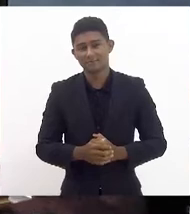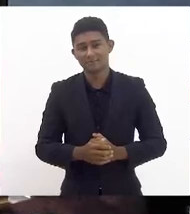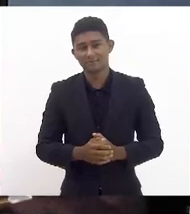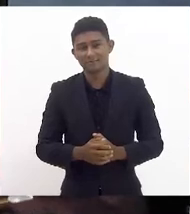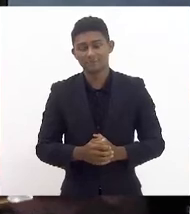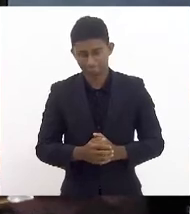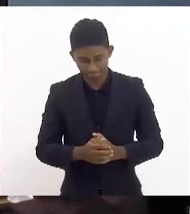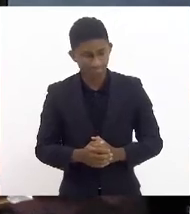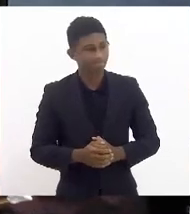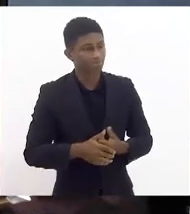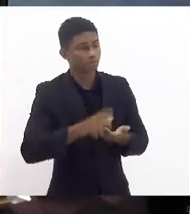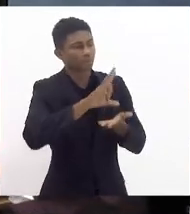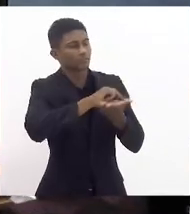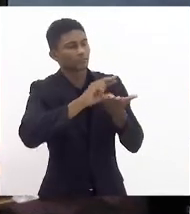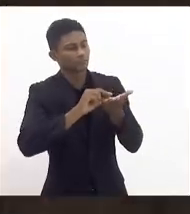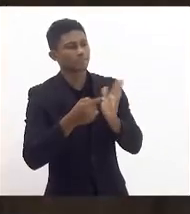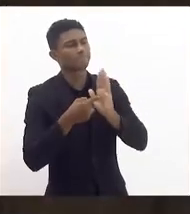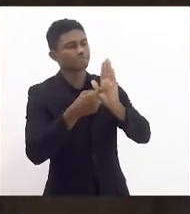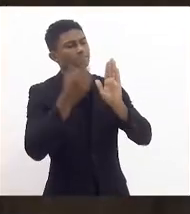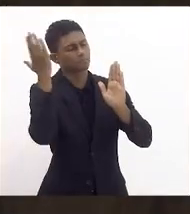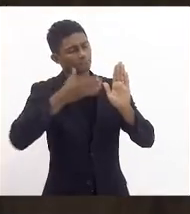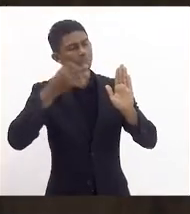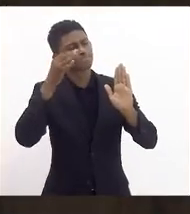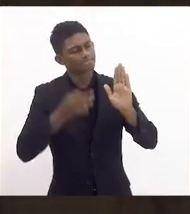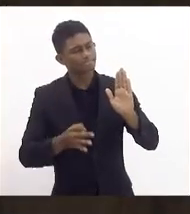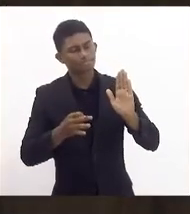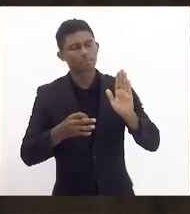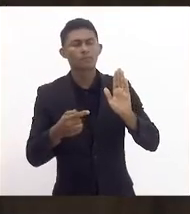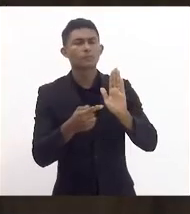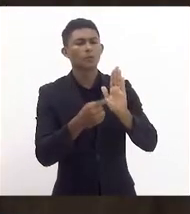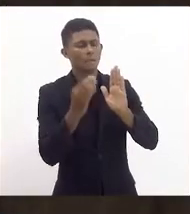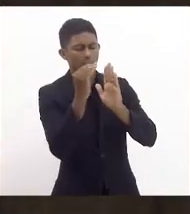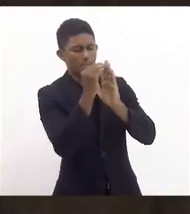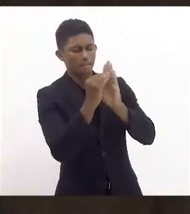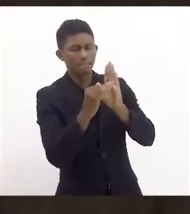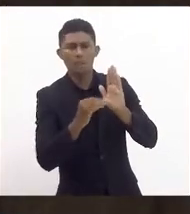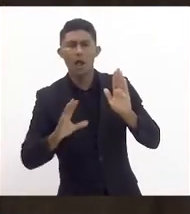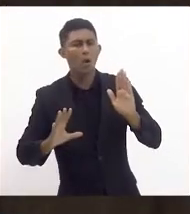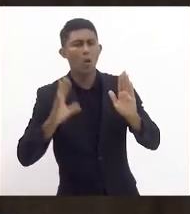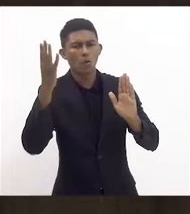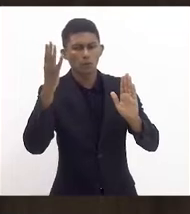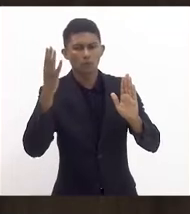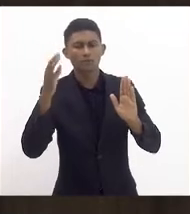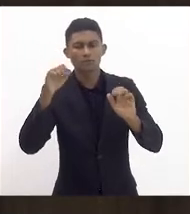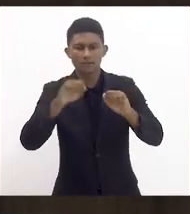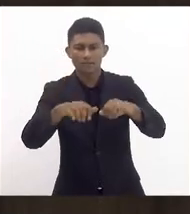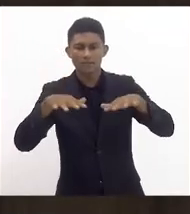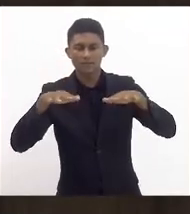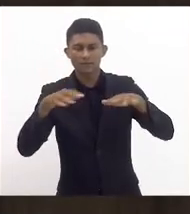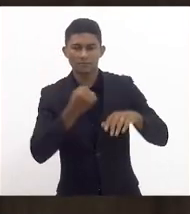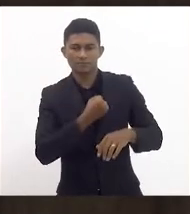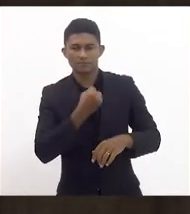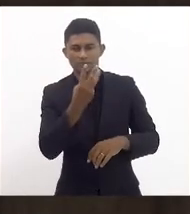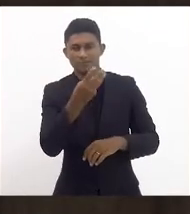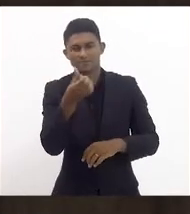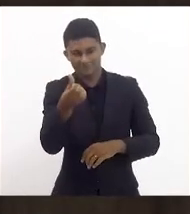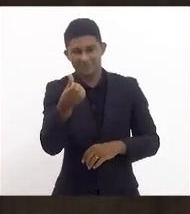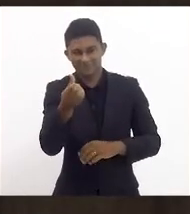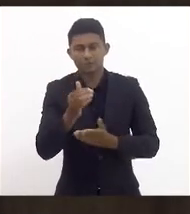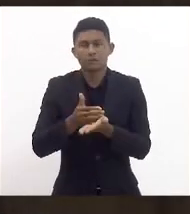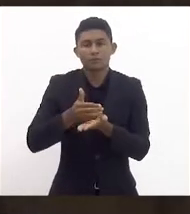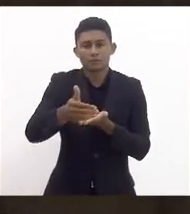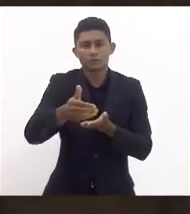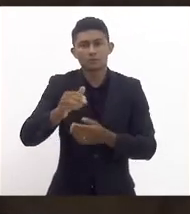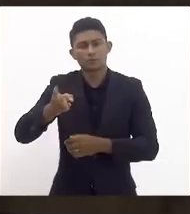A ata reflete com exatidão o ocorrido na 36ª sessão ordinária, que, iniciada às